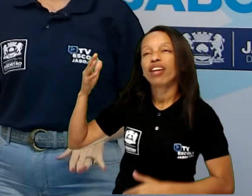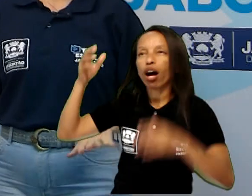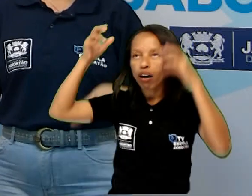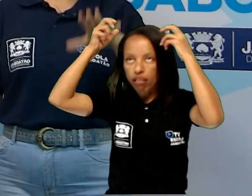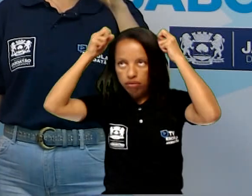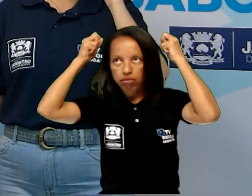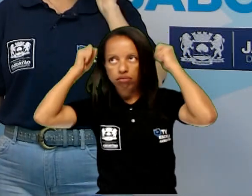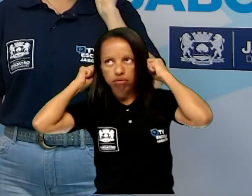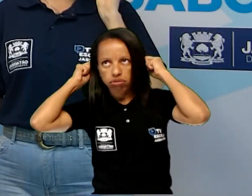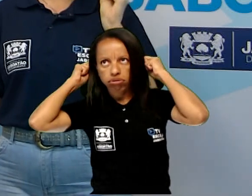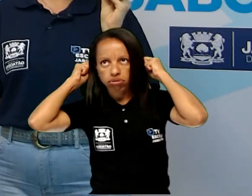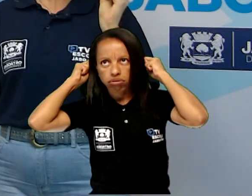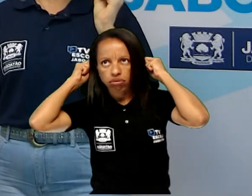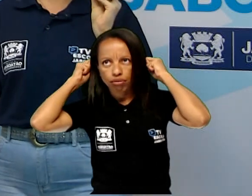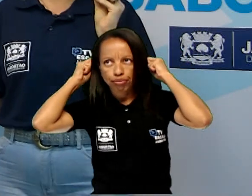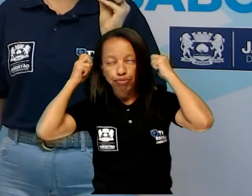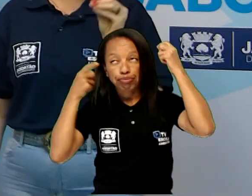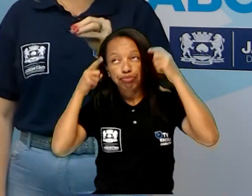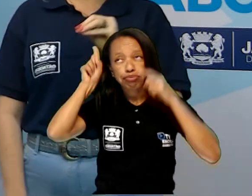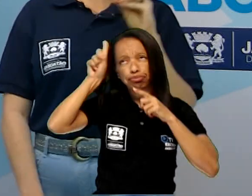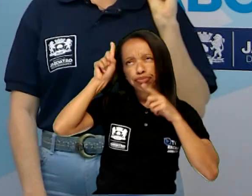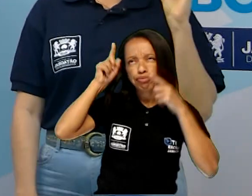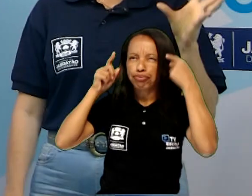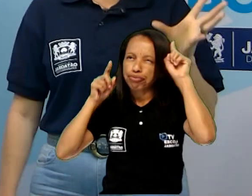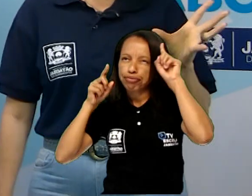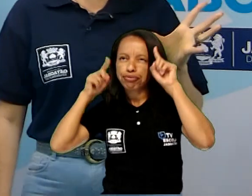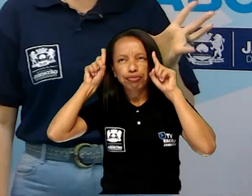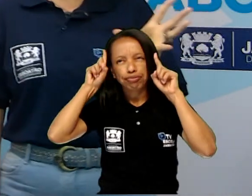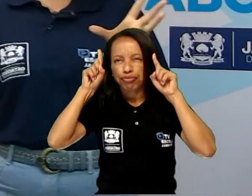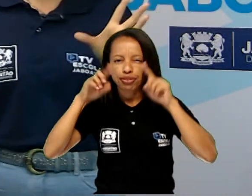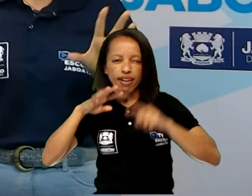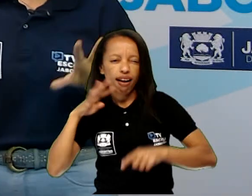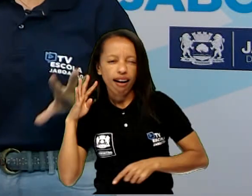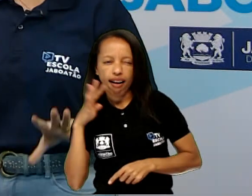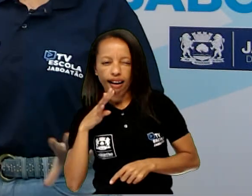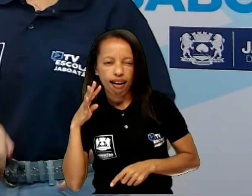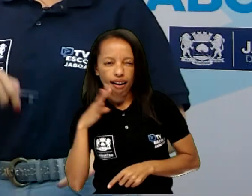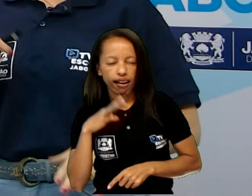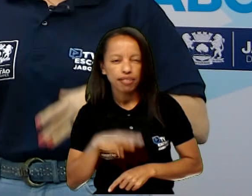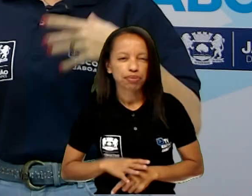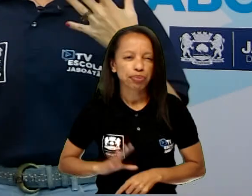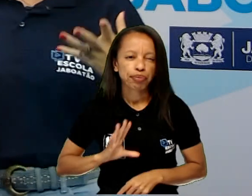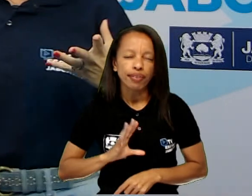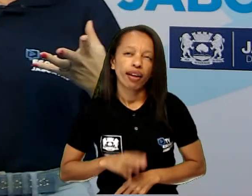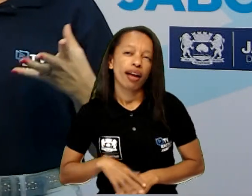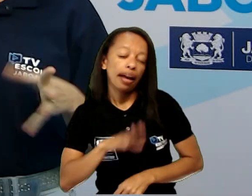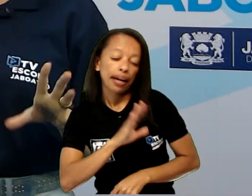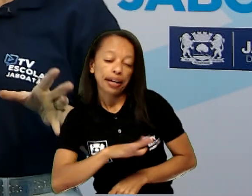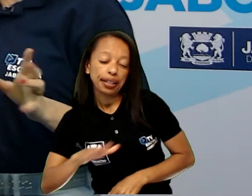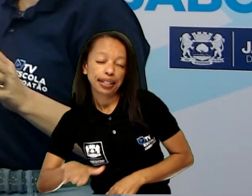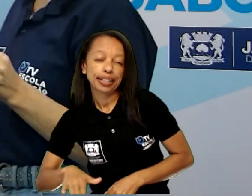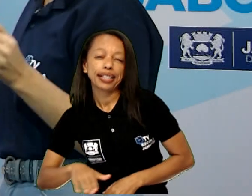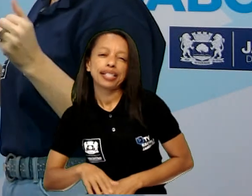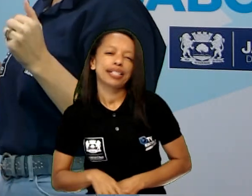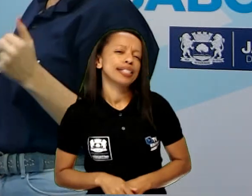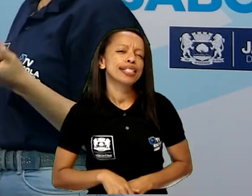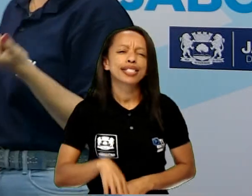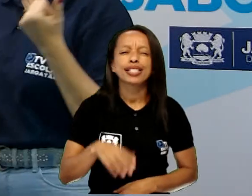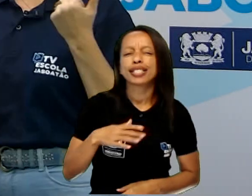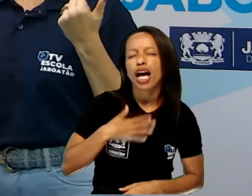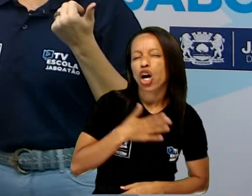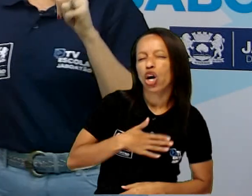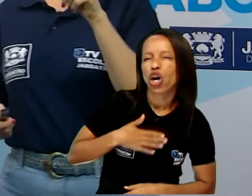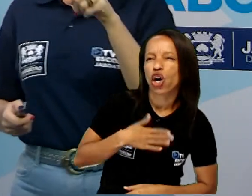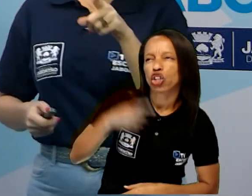cabeça. A gente tem uma criatividade incrível, né? Criança ama inventar. Inventar tem muita fantasia, mas sacolas